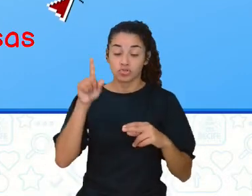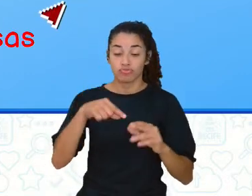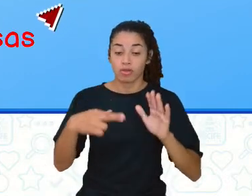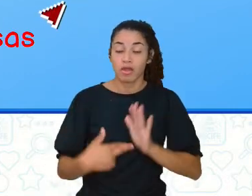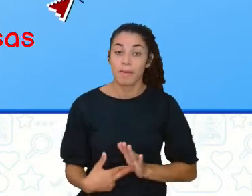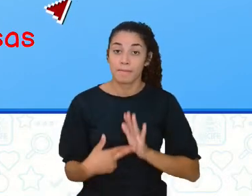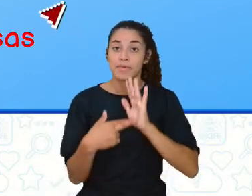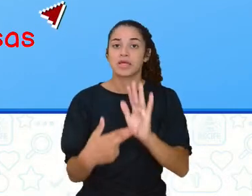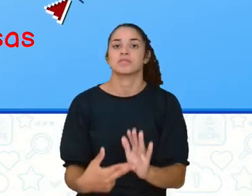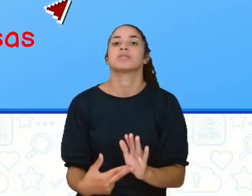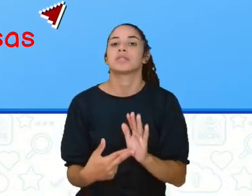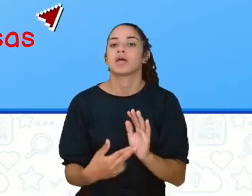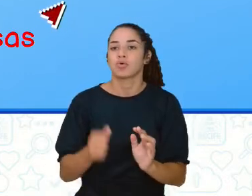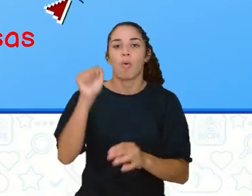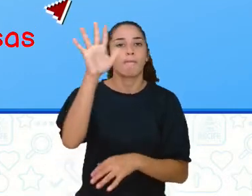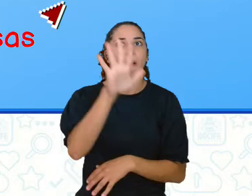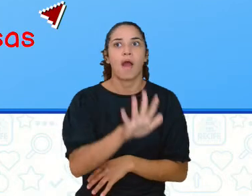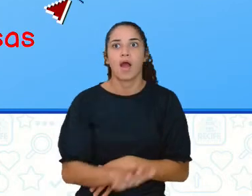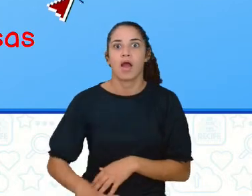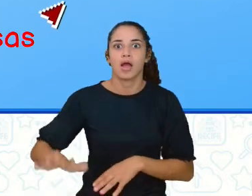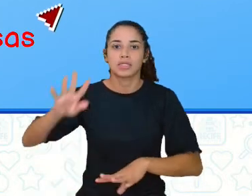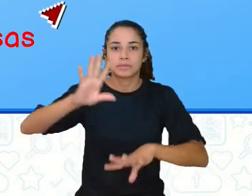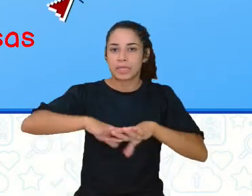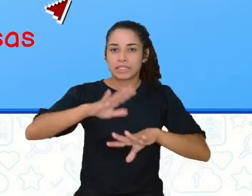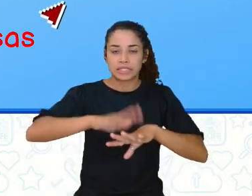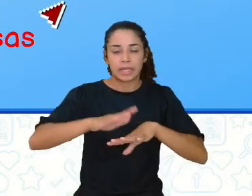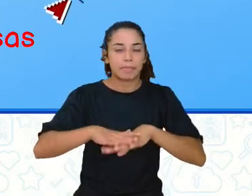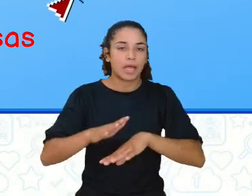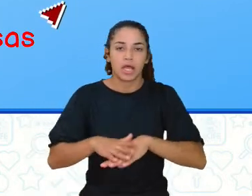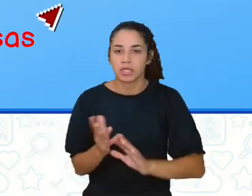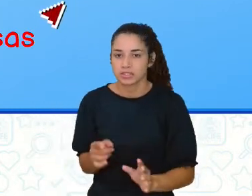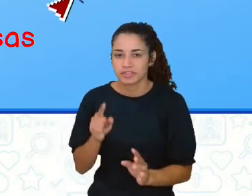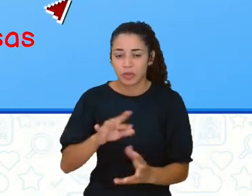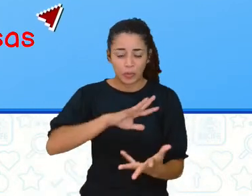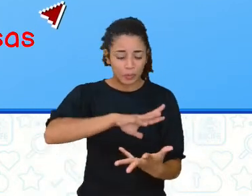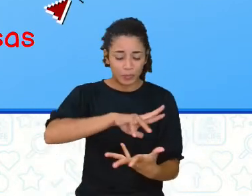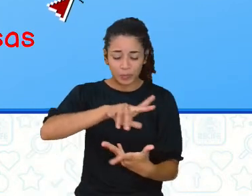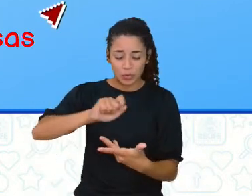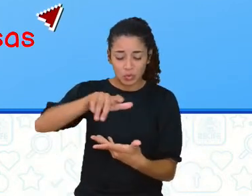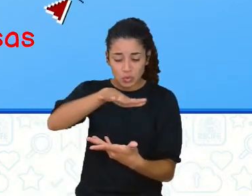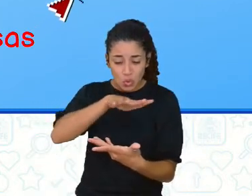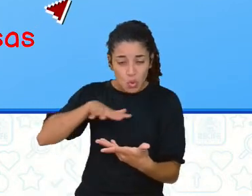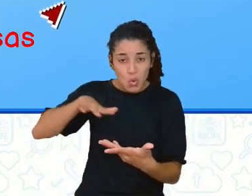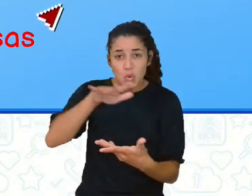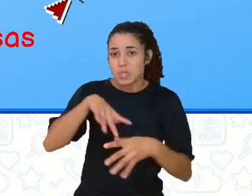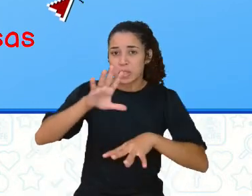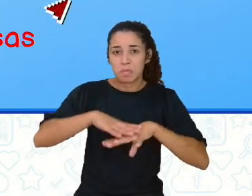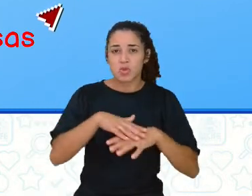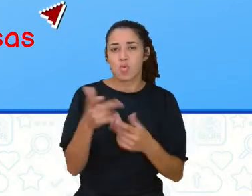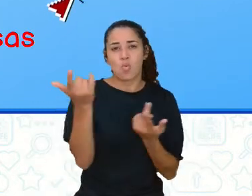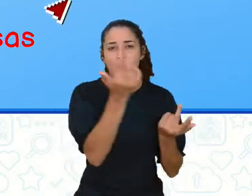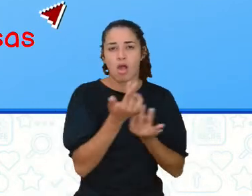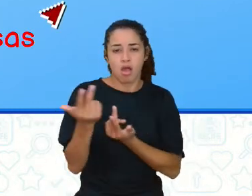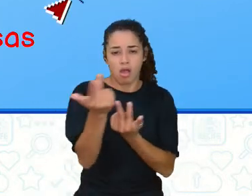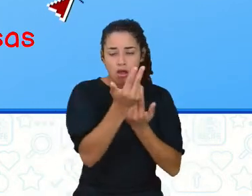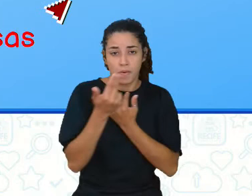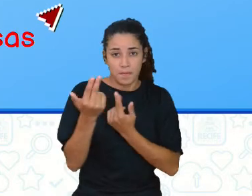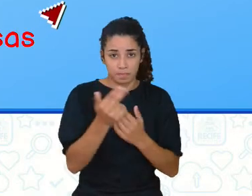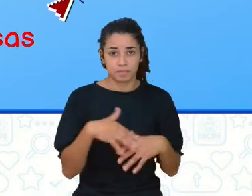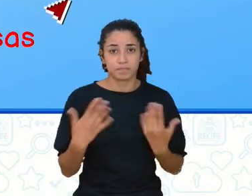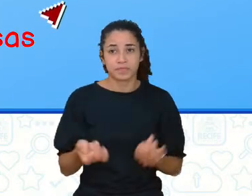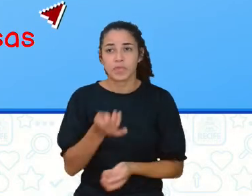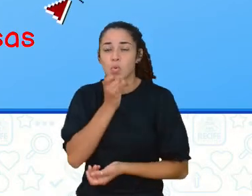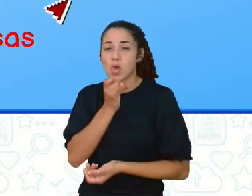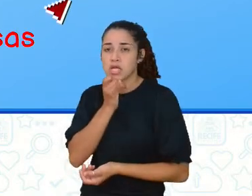representação internacional. Matemática, você vai ver no mundo todo a mesma matemática, tá? O exemplo